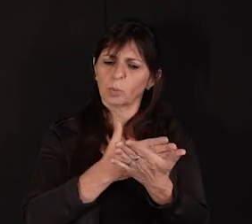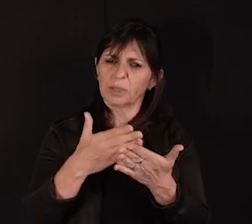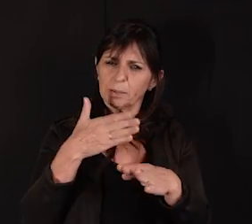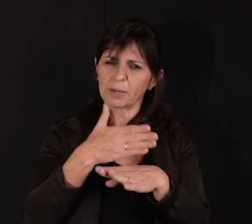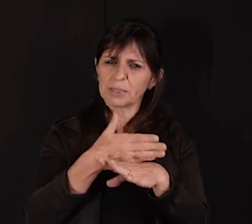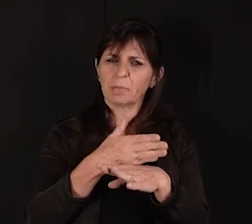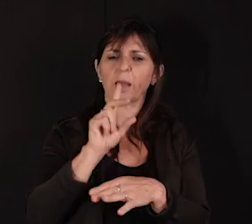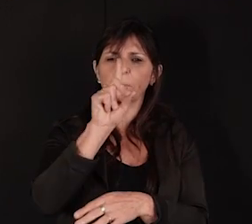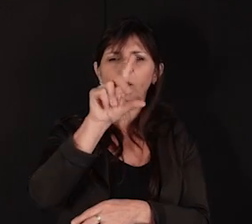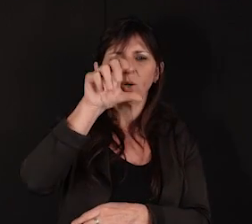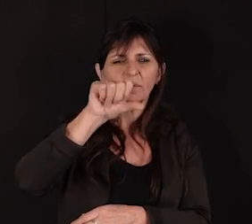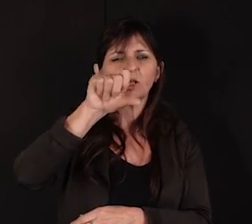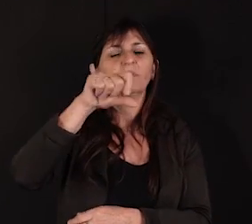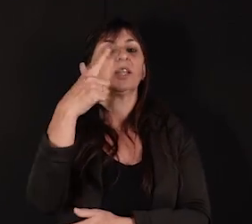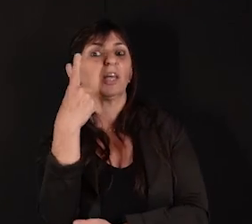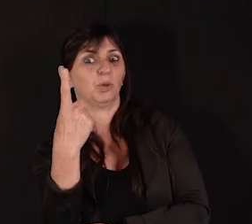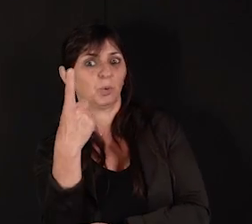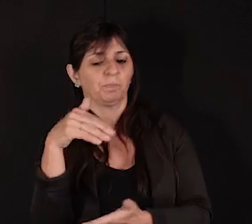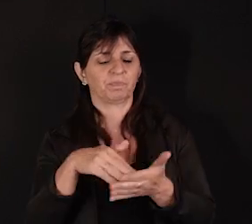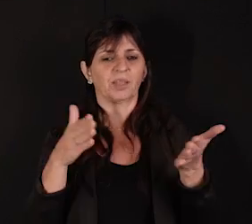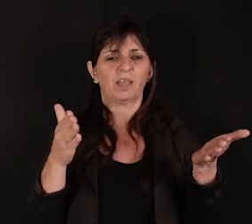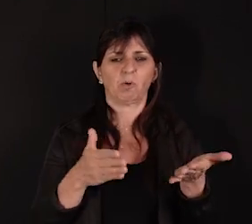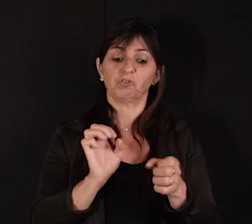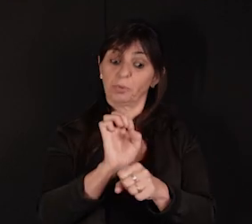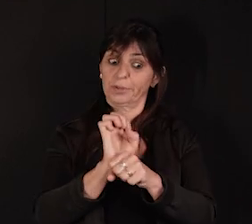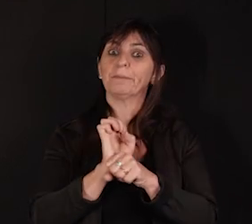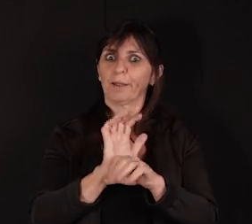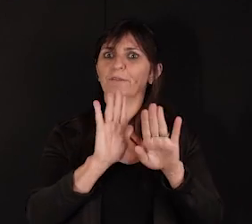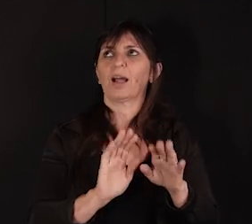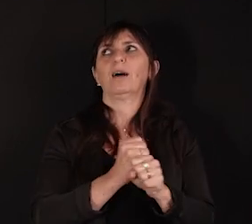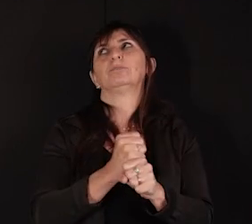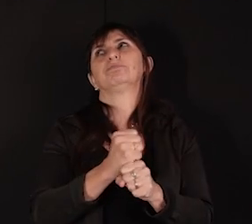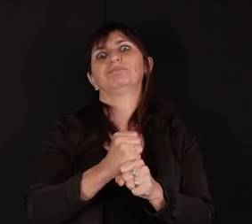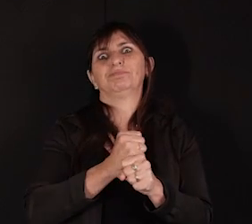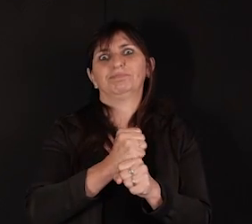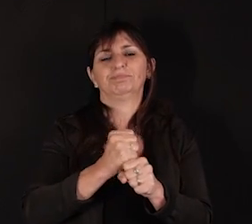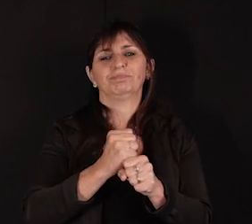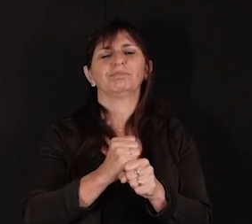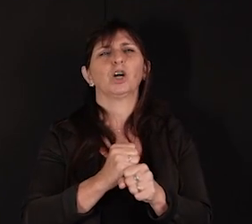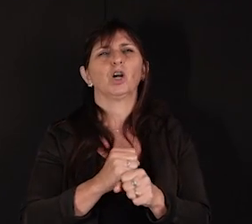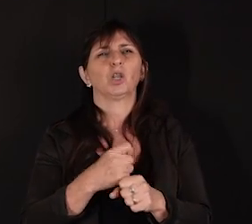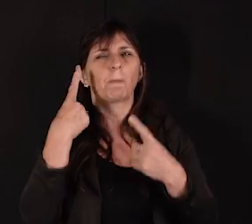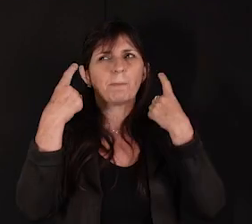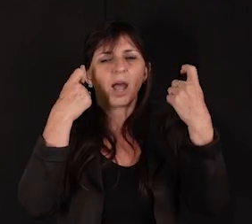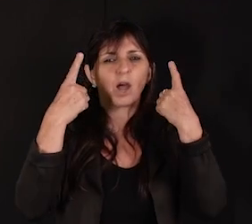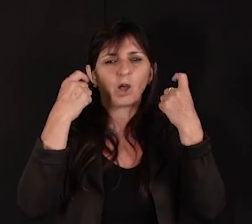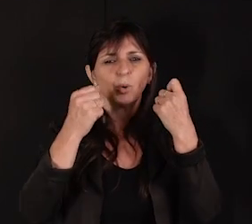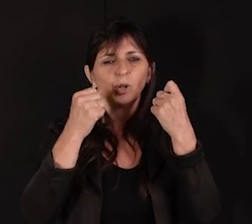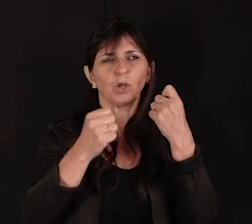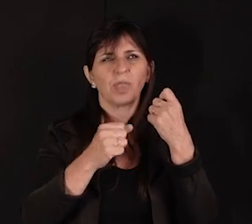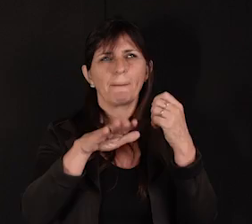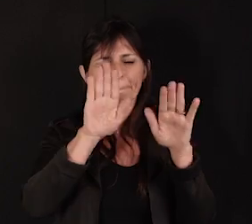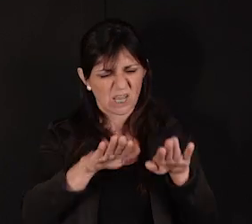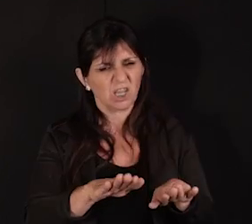e estou até hoje, né? E espero ficar muitos e muitos anos, né? No Ronco da Baixaria. Essa música nós